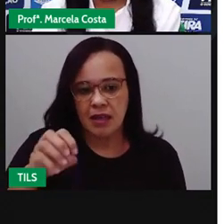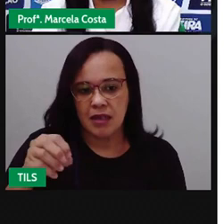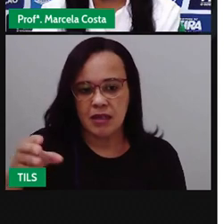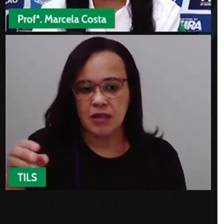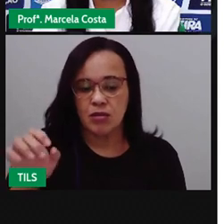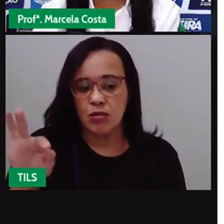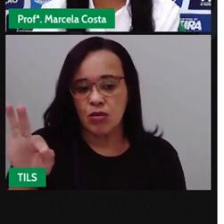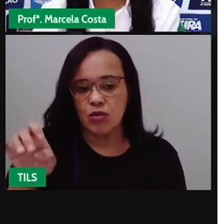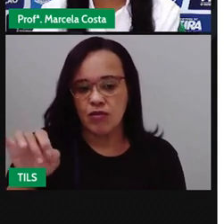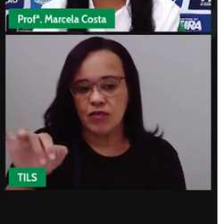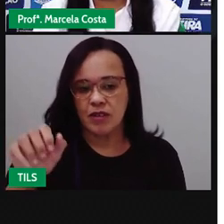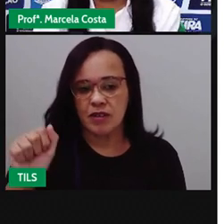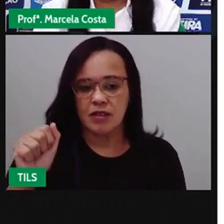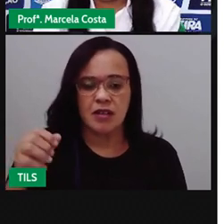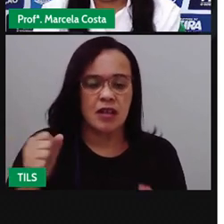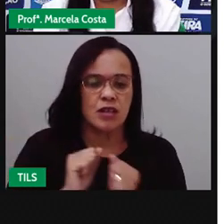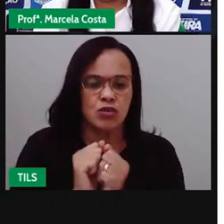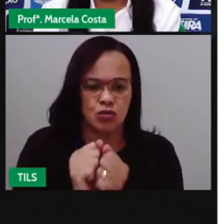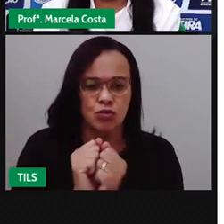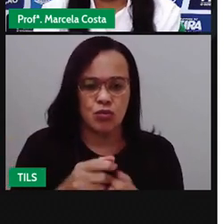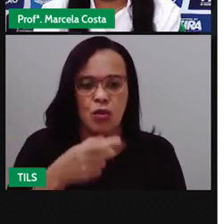cordel.